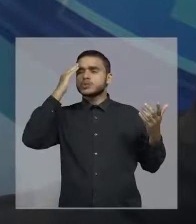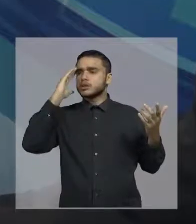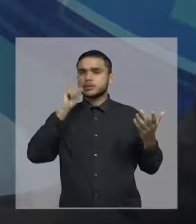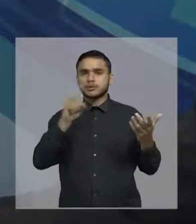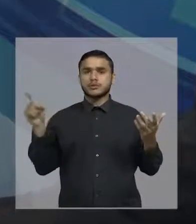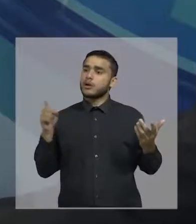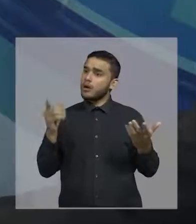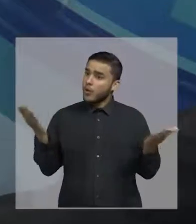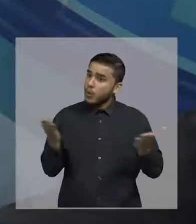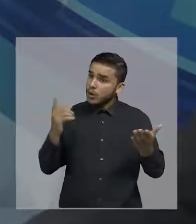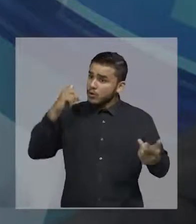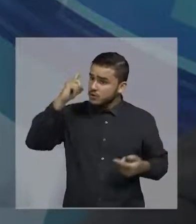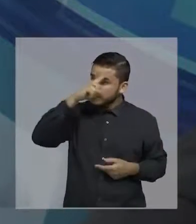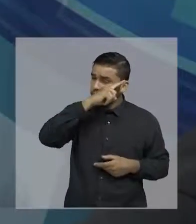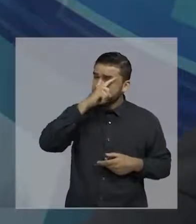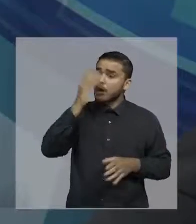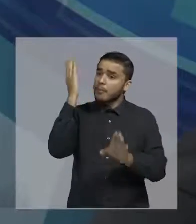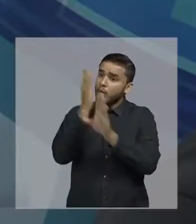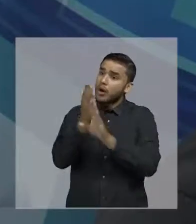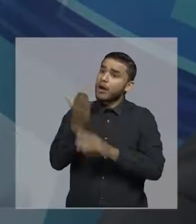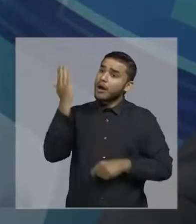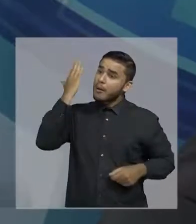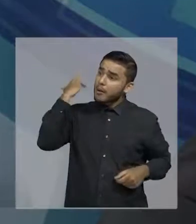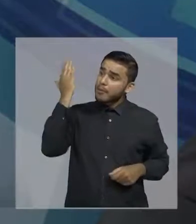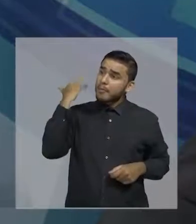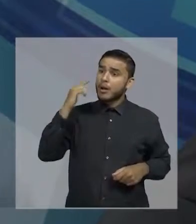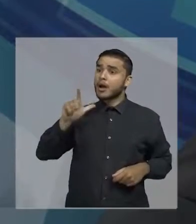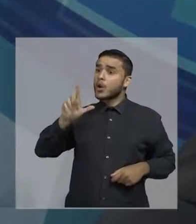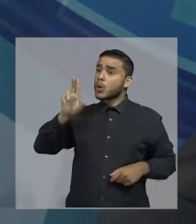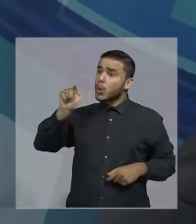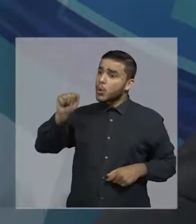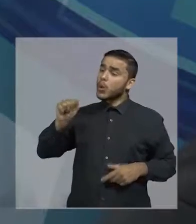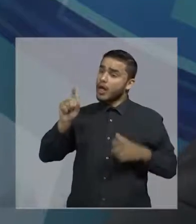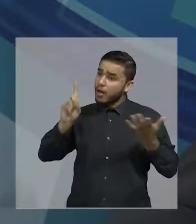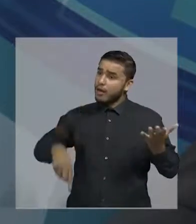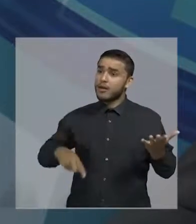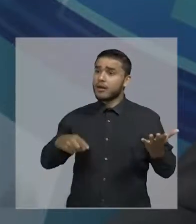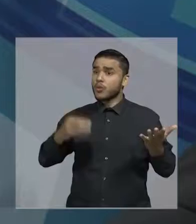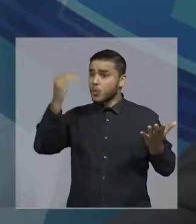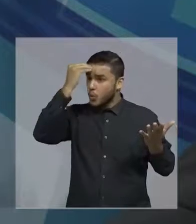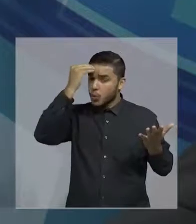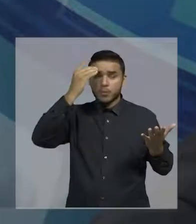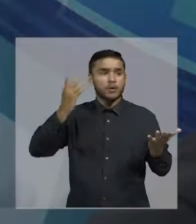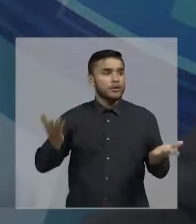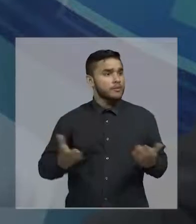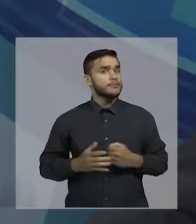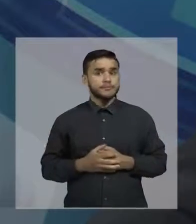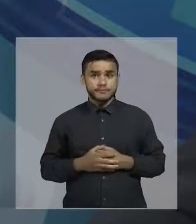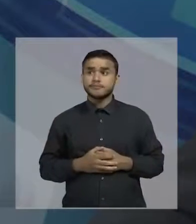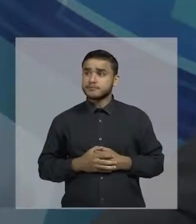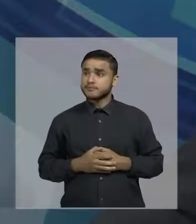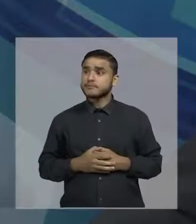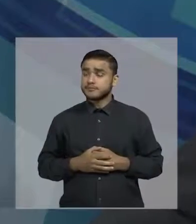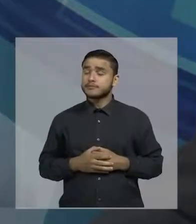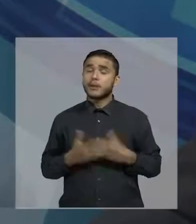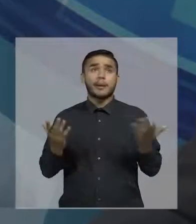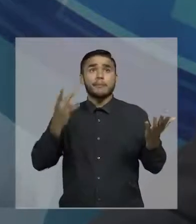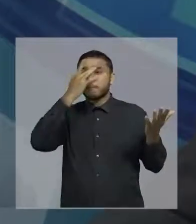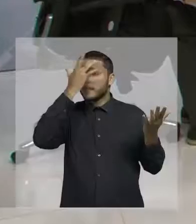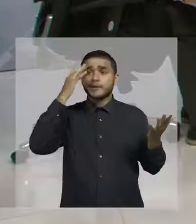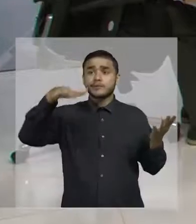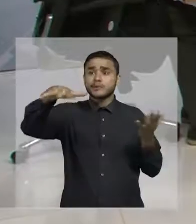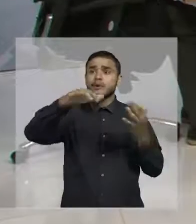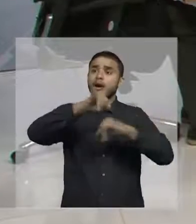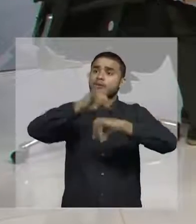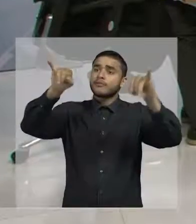hoje estão vivendo dificuldades por causa de uma bolha que se criou artificialmente antes. E é muito difícil o povo entender isso,